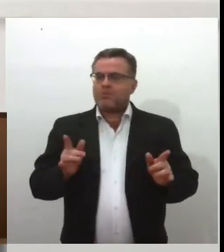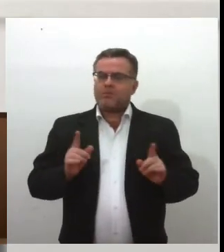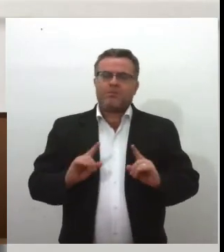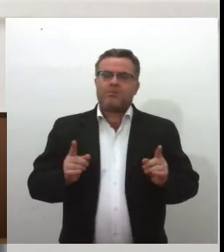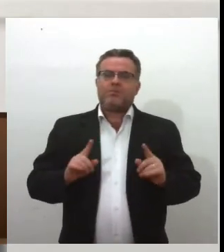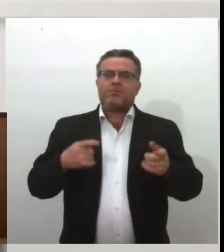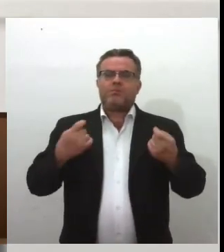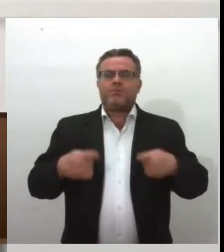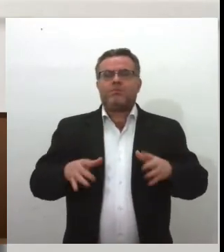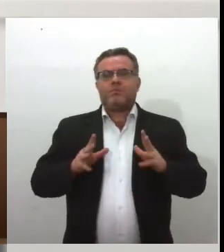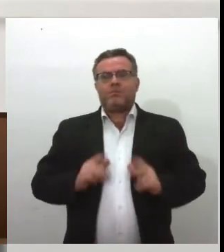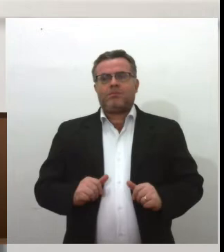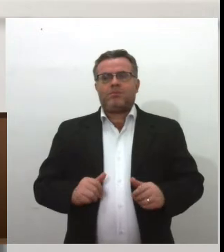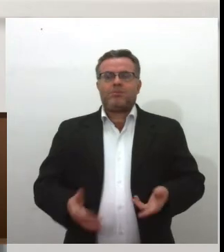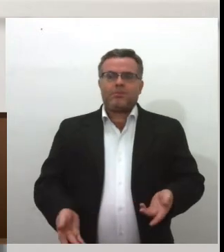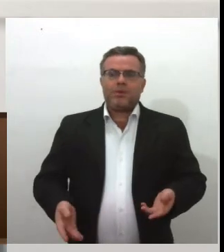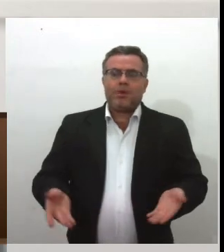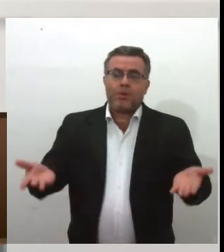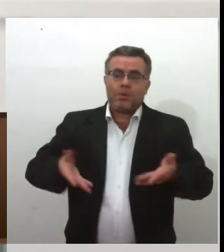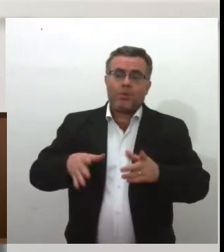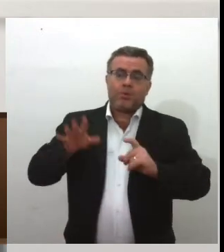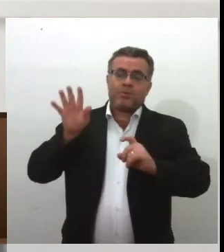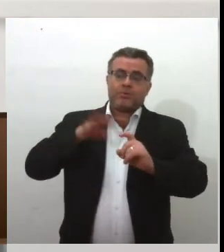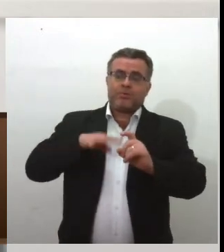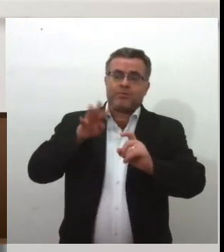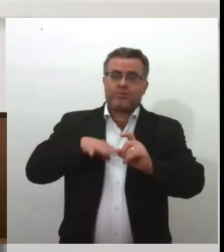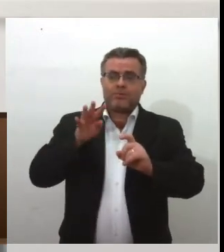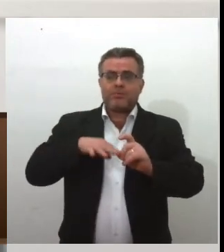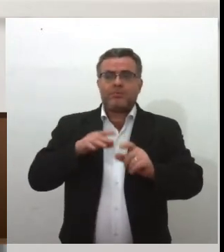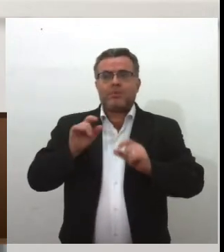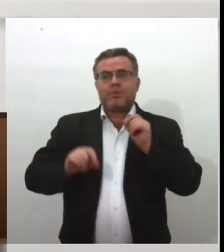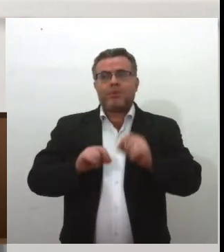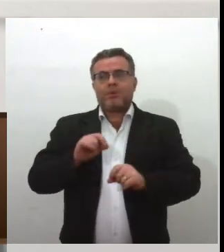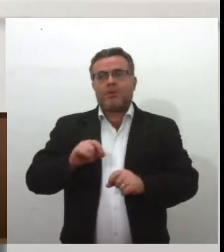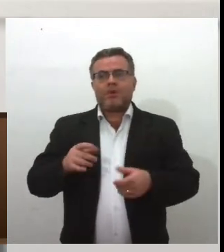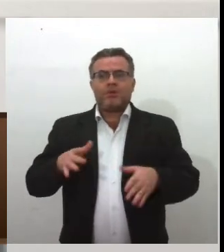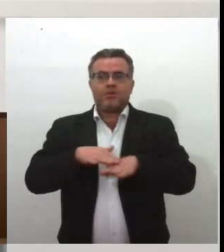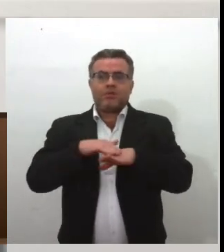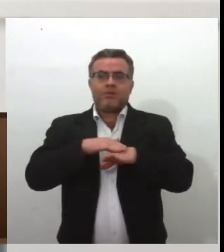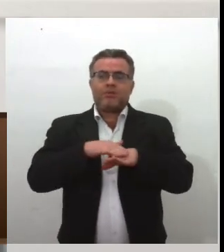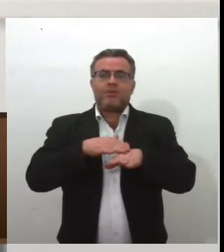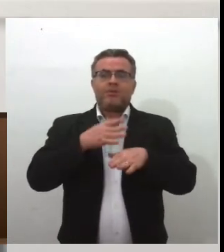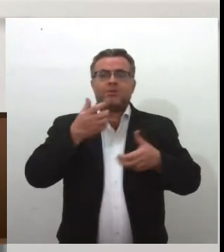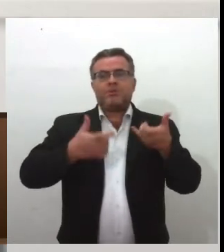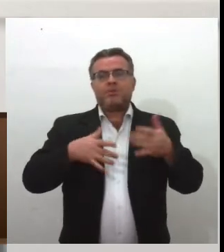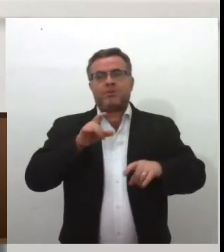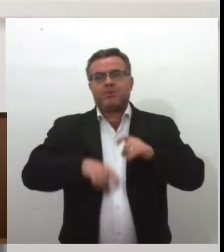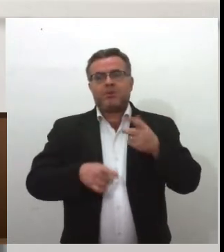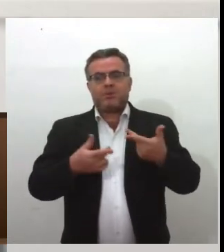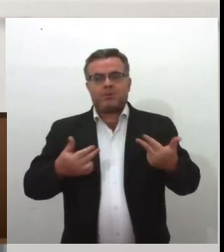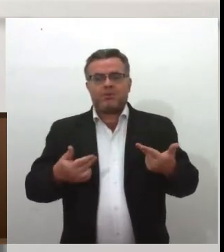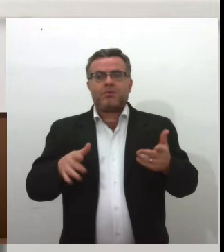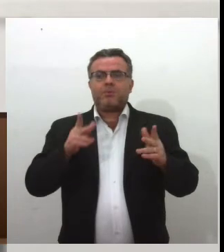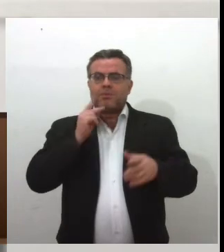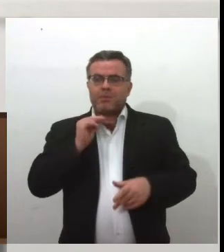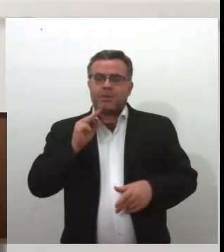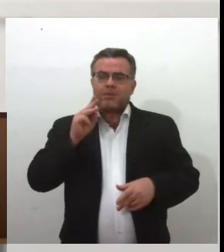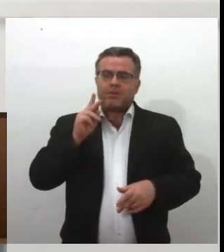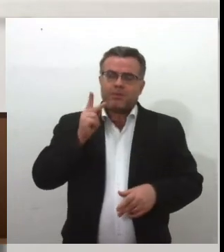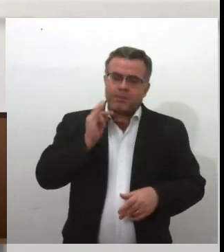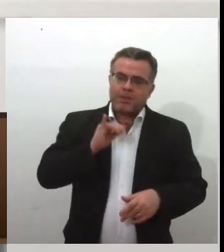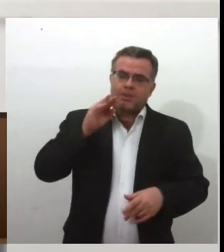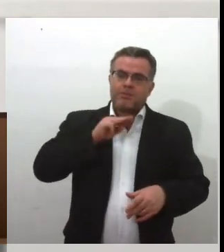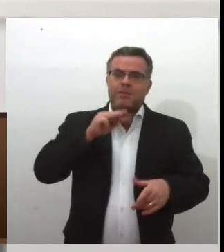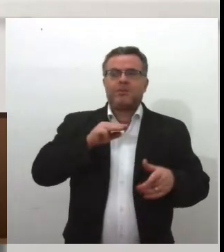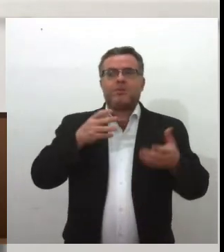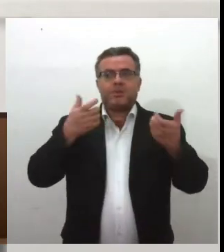é um tabu ainda para alguns profissionais de saúde e alguns também familiares, pais e mães, falarem sobre esses temas